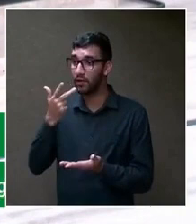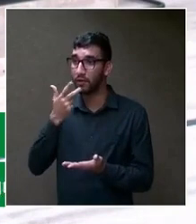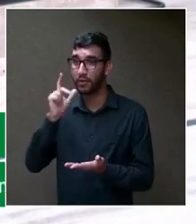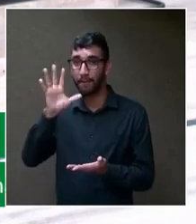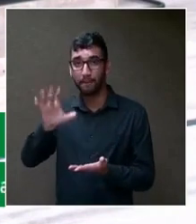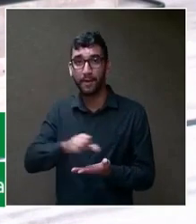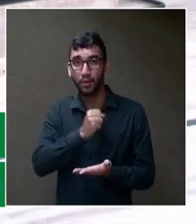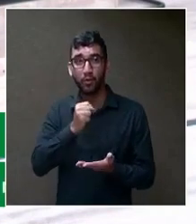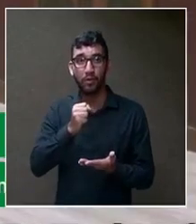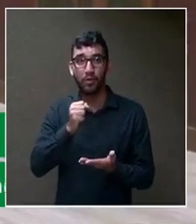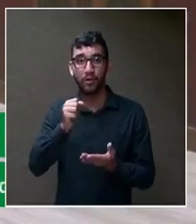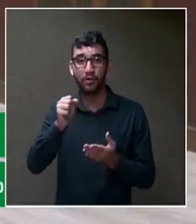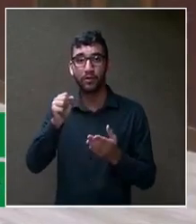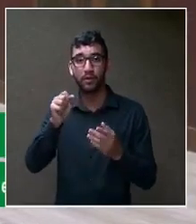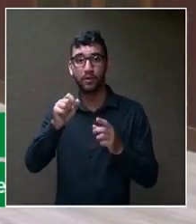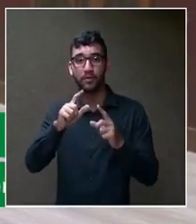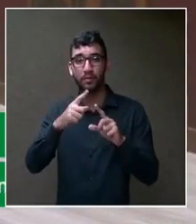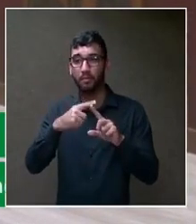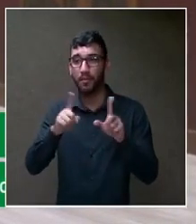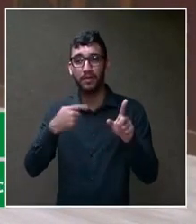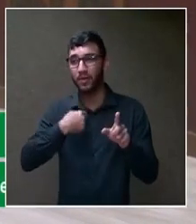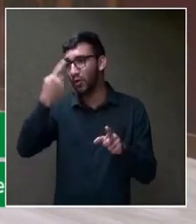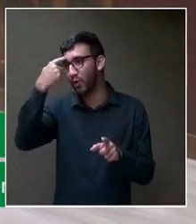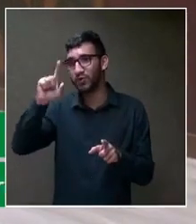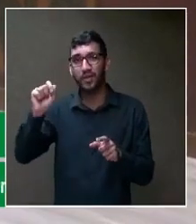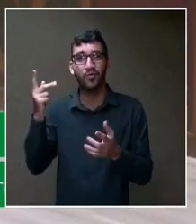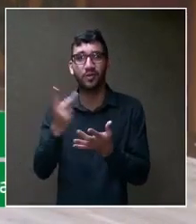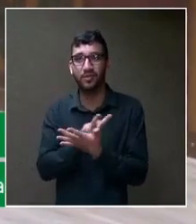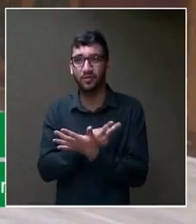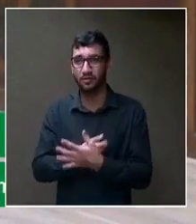que ele pegou, mas o que, que ele pegou eu não sei dizer.